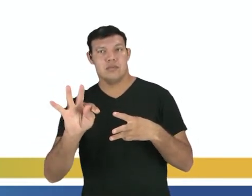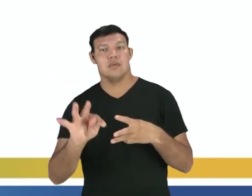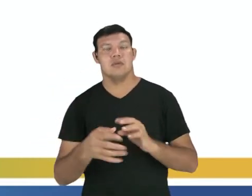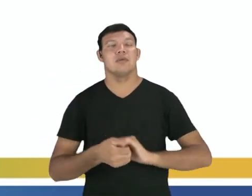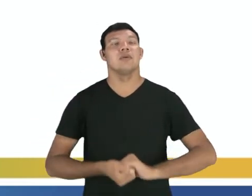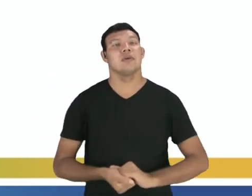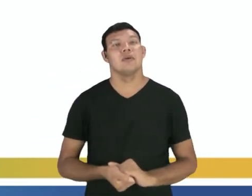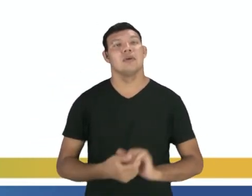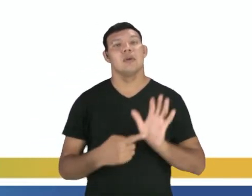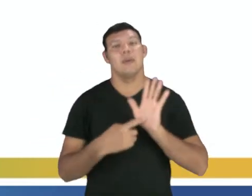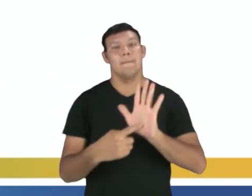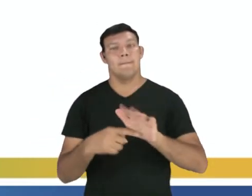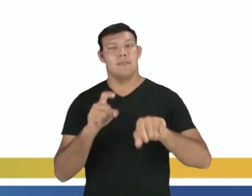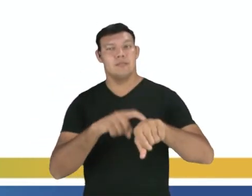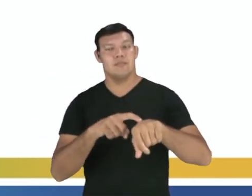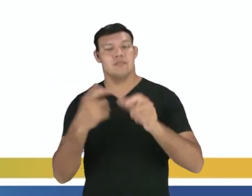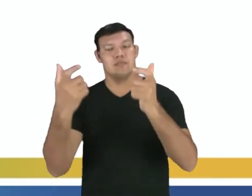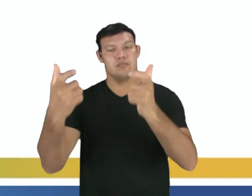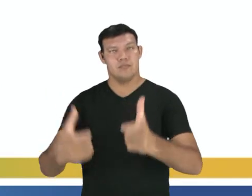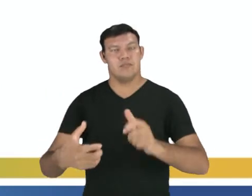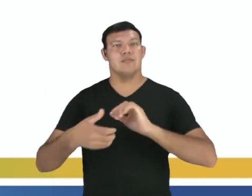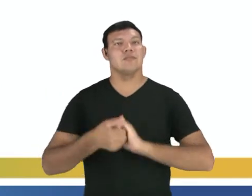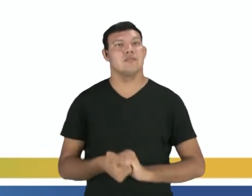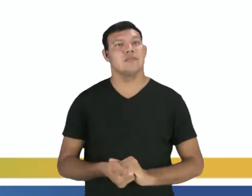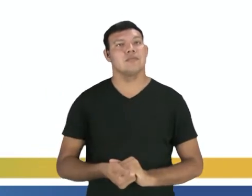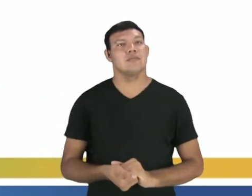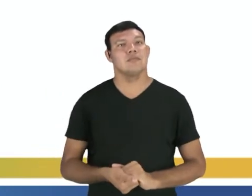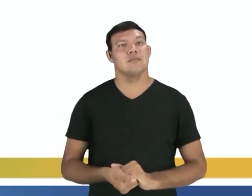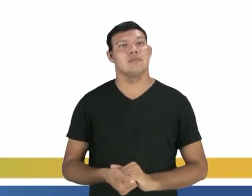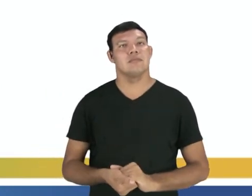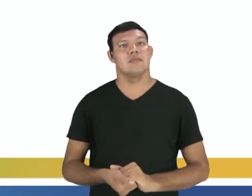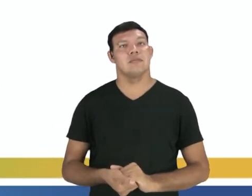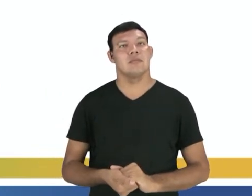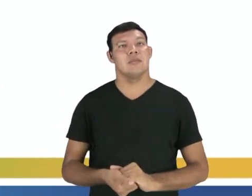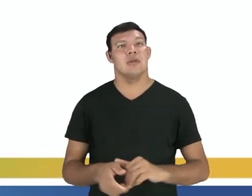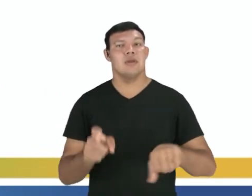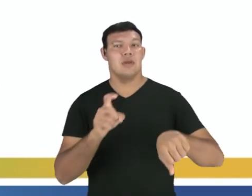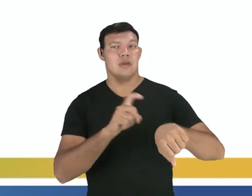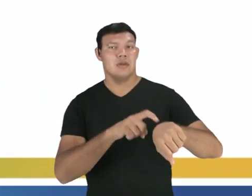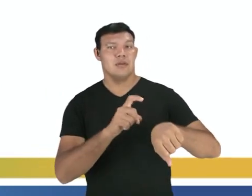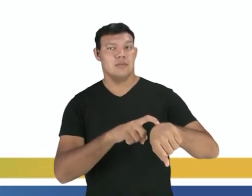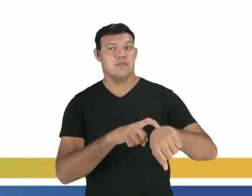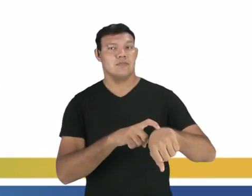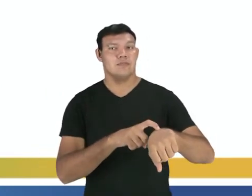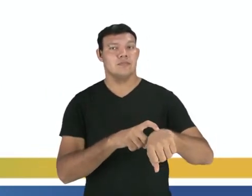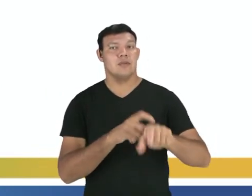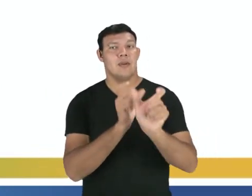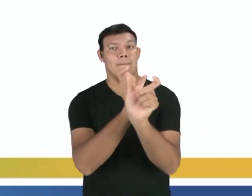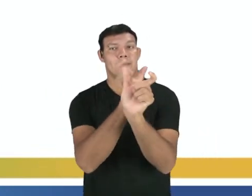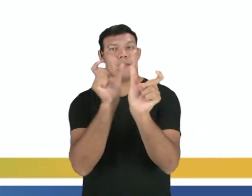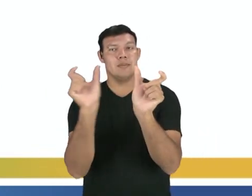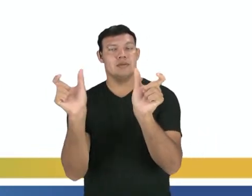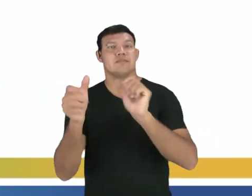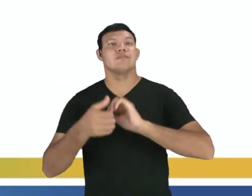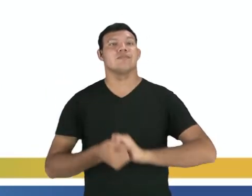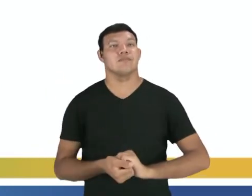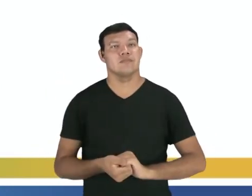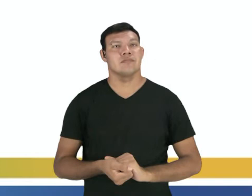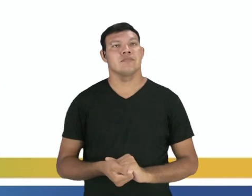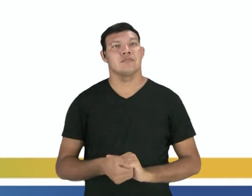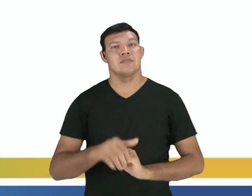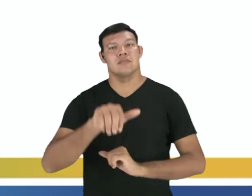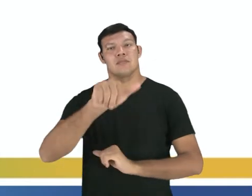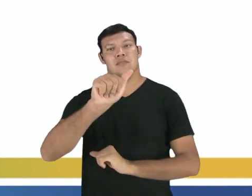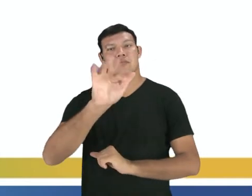tempo prepositions of Time preposições de tempo é ter depois de